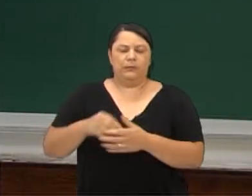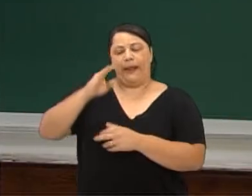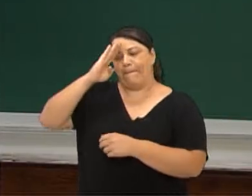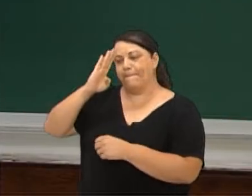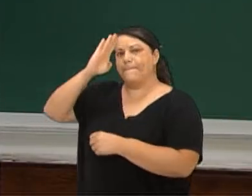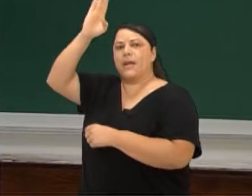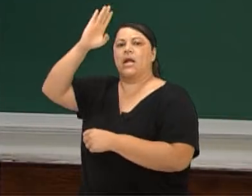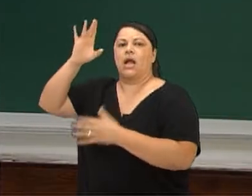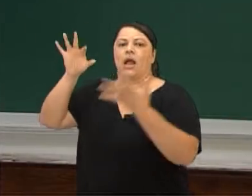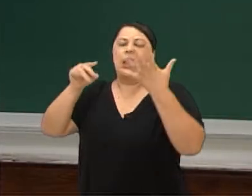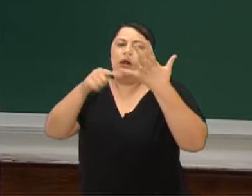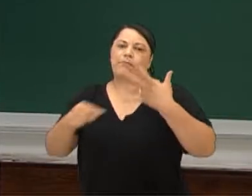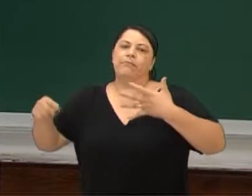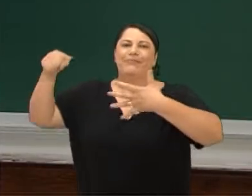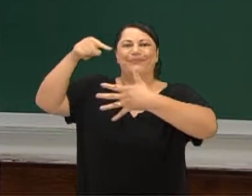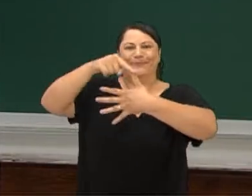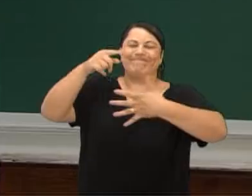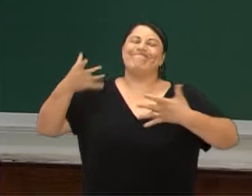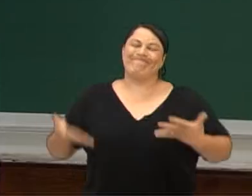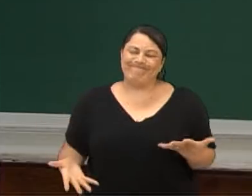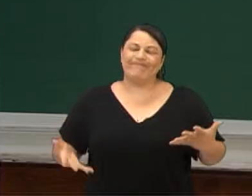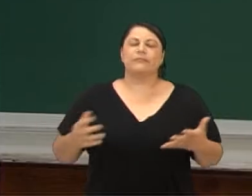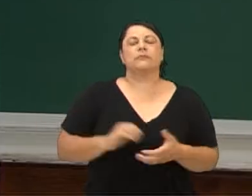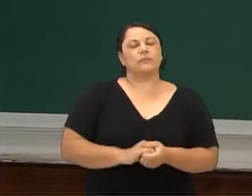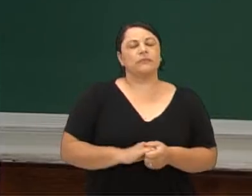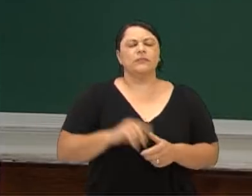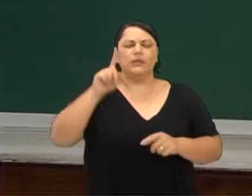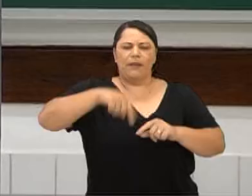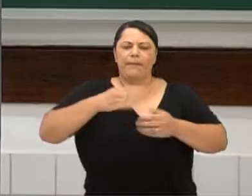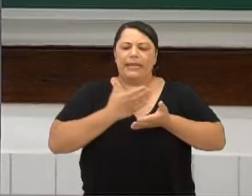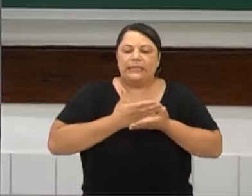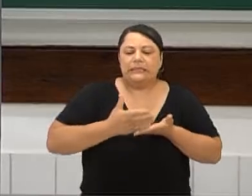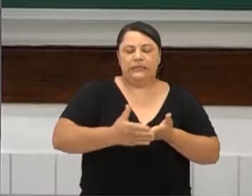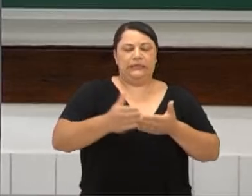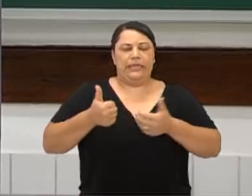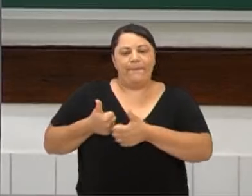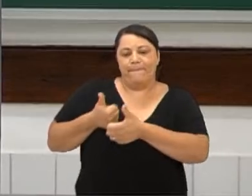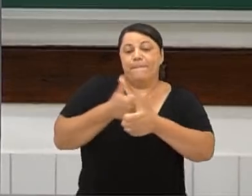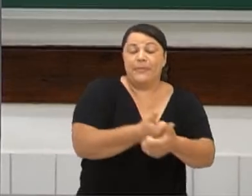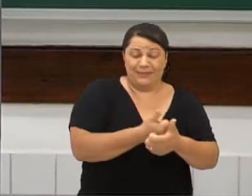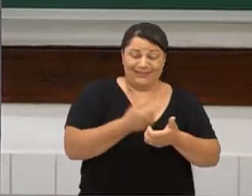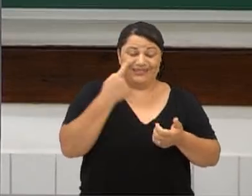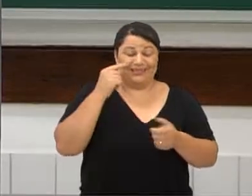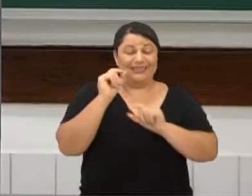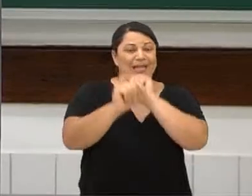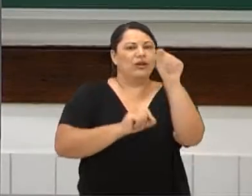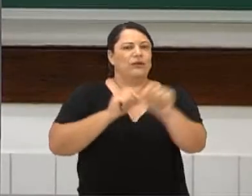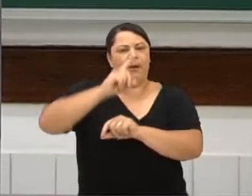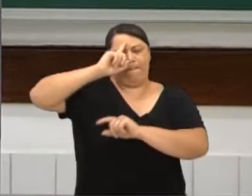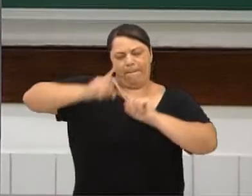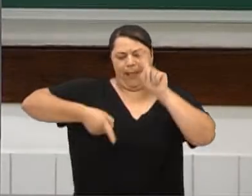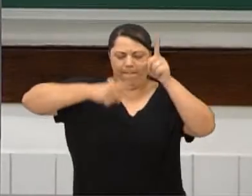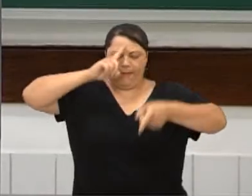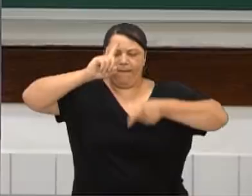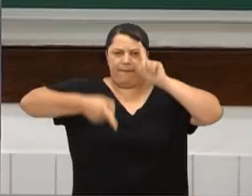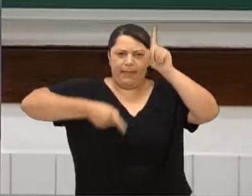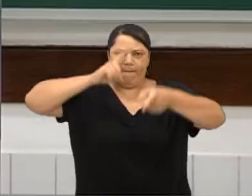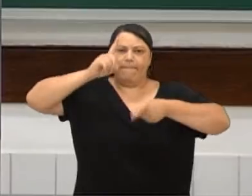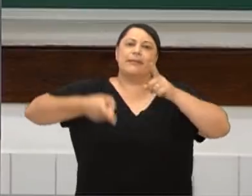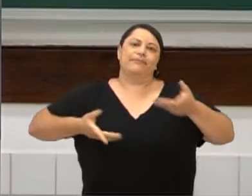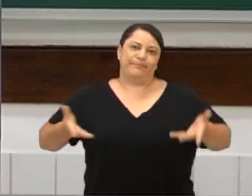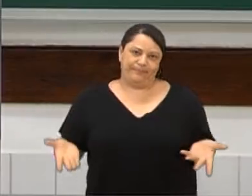preferência. E a partir disso, nós estamos se aproximando do que nós chamamos de imperialismo,